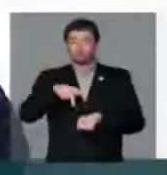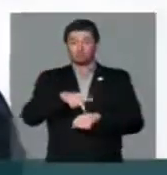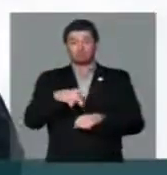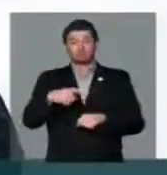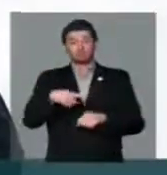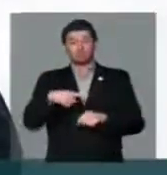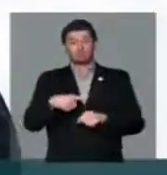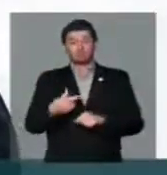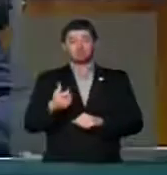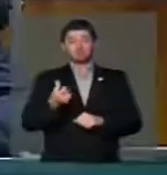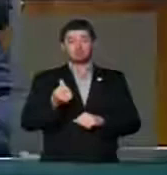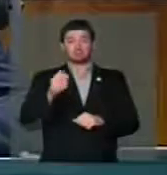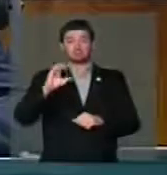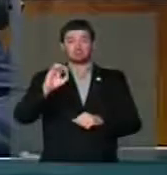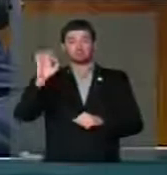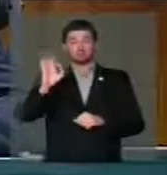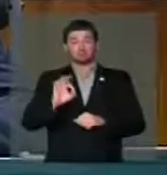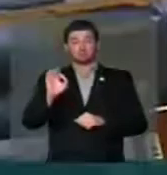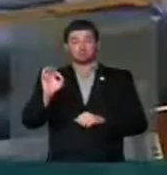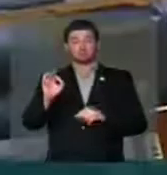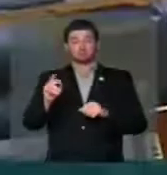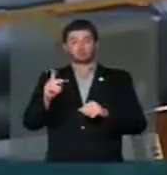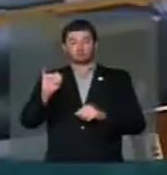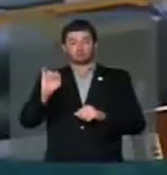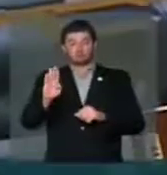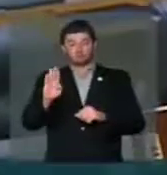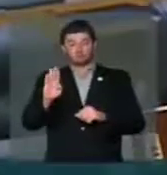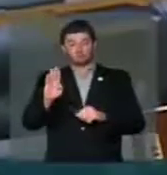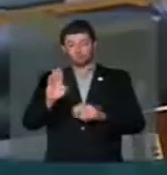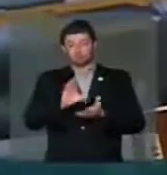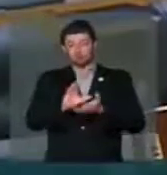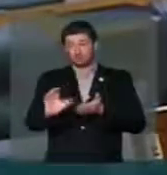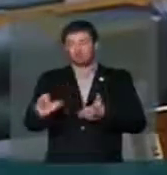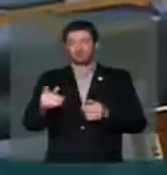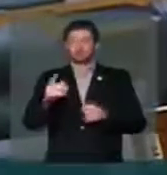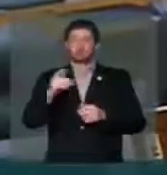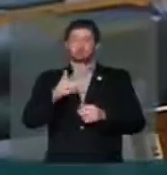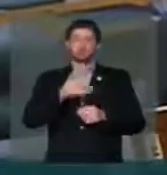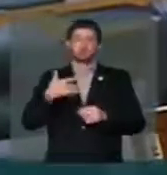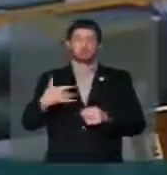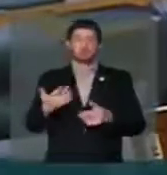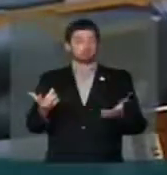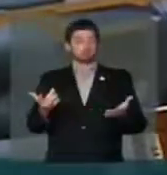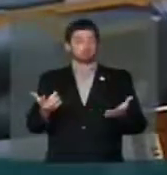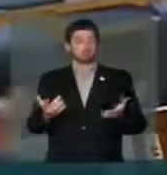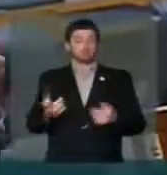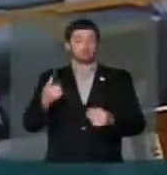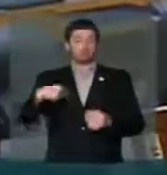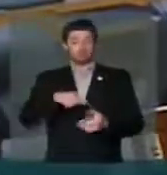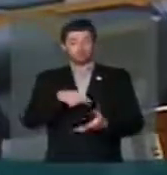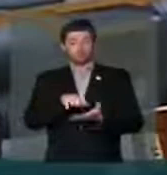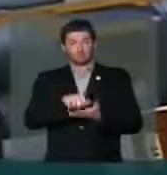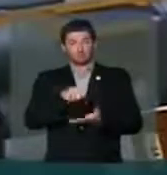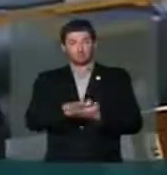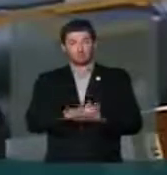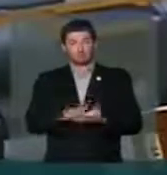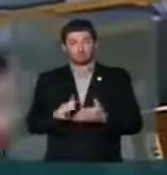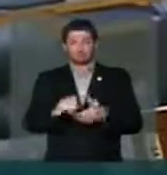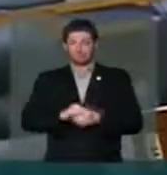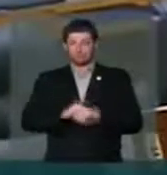tem 60% do seu PIB na área da saúde. Portanto, fica aqui o nosso registro,